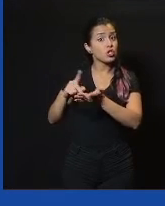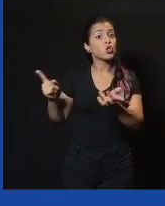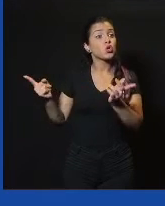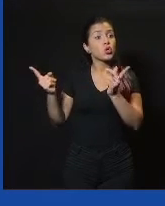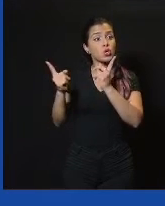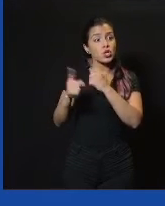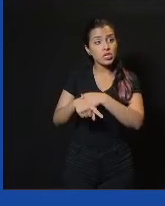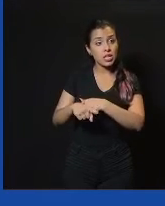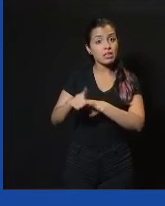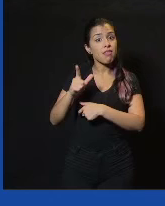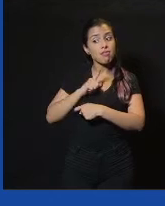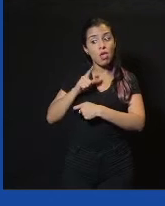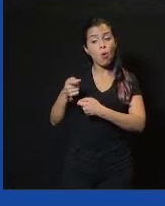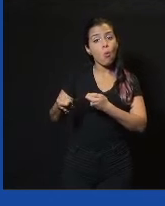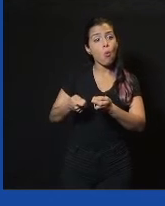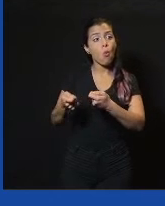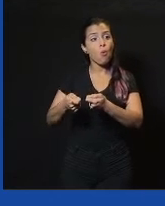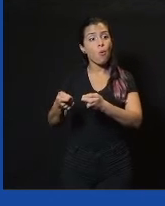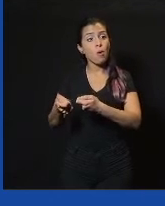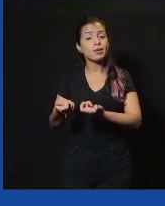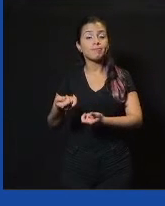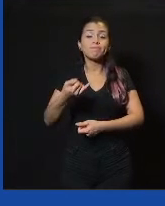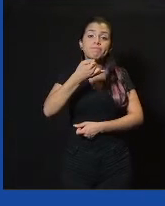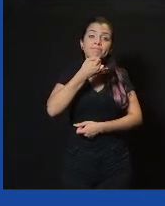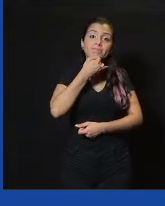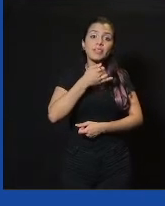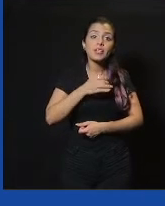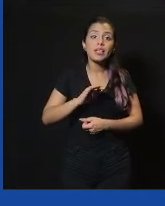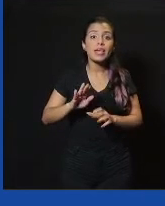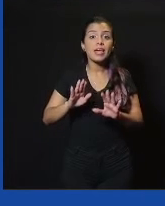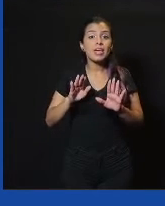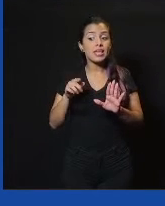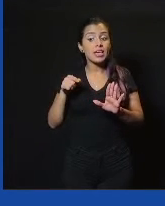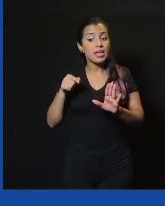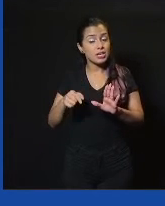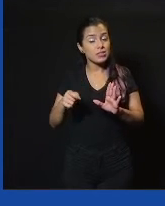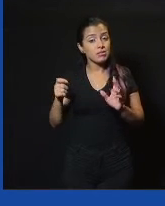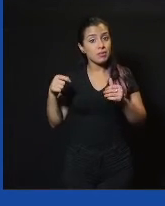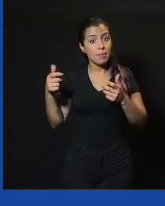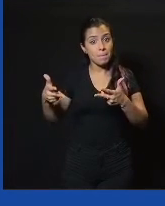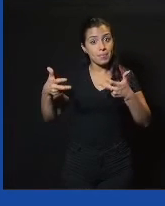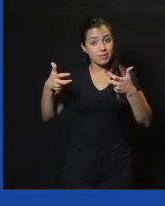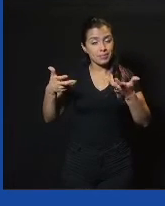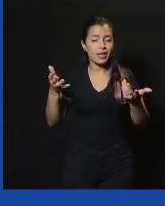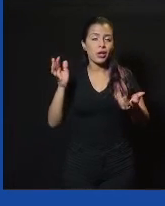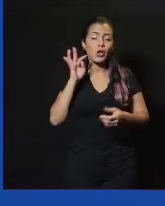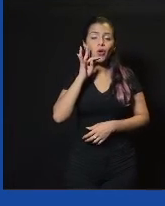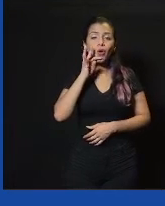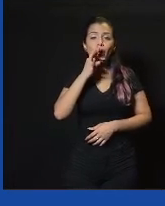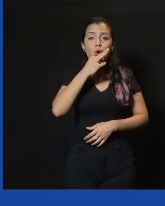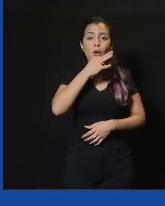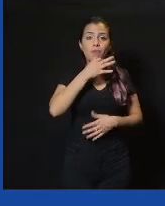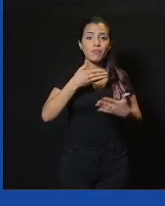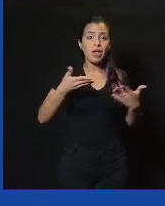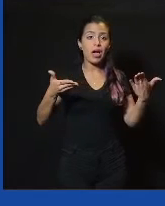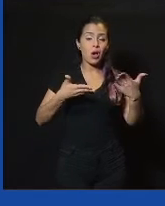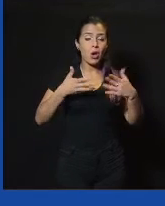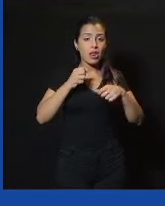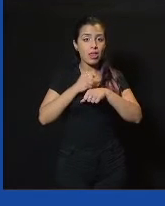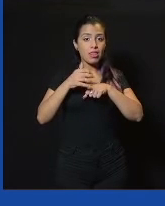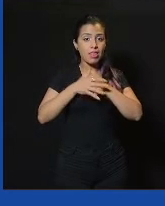as milícias lá dentro. E essa constatação que ficou óbvia na pandemia,